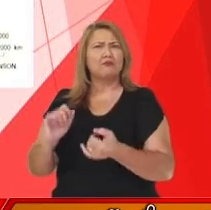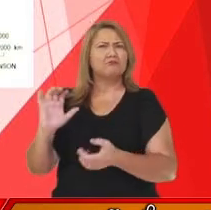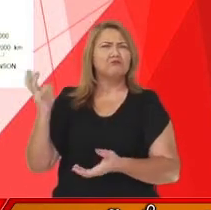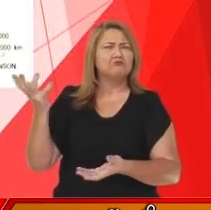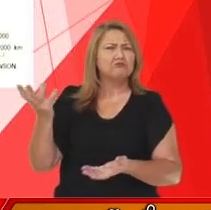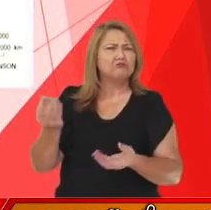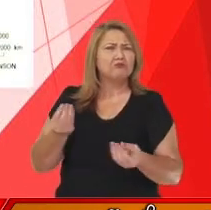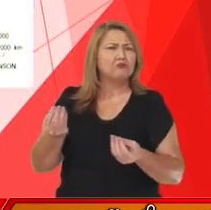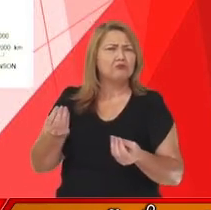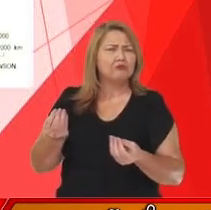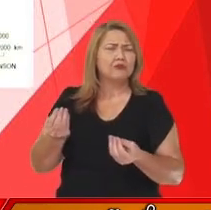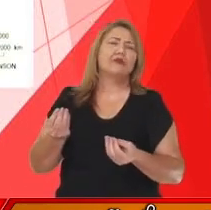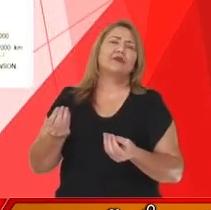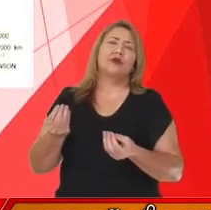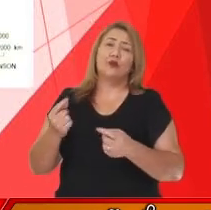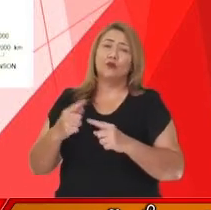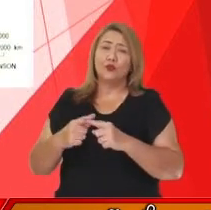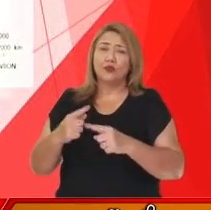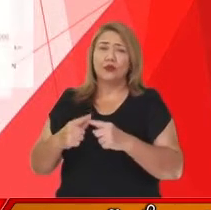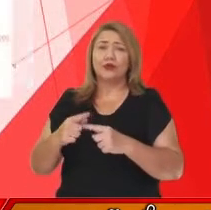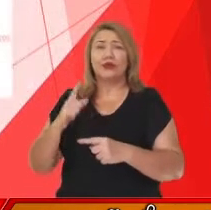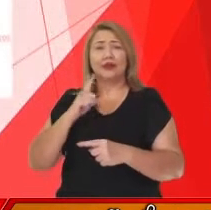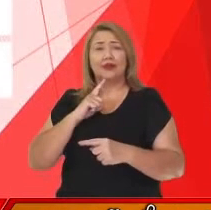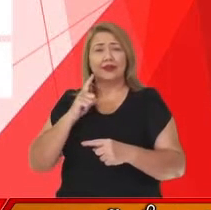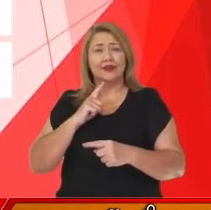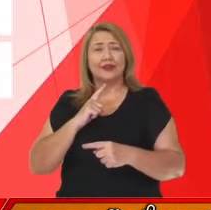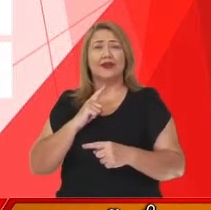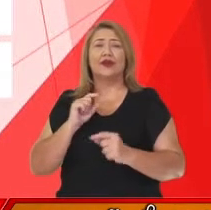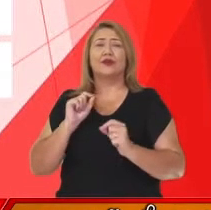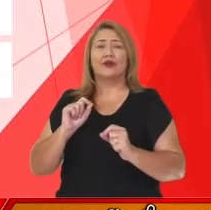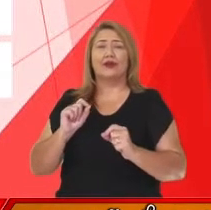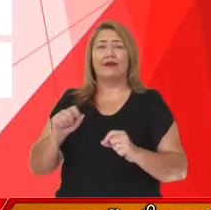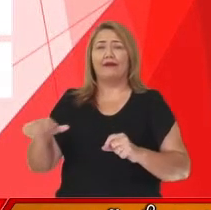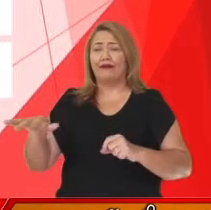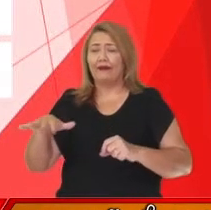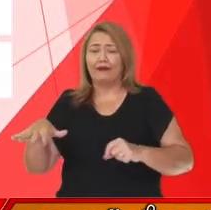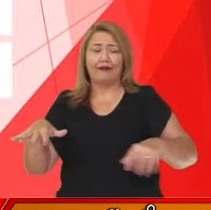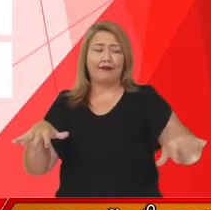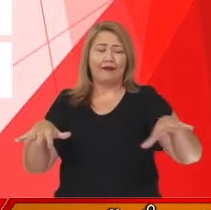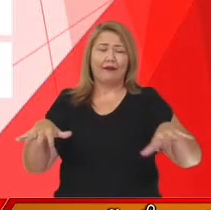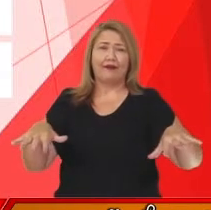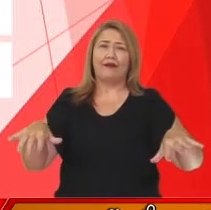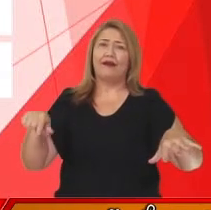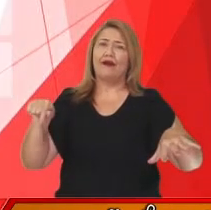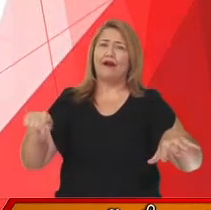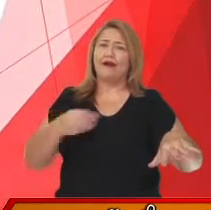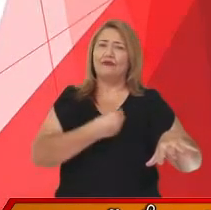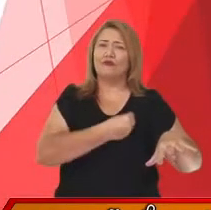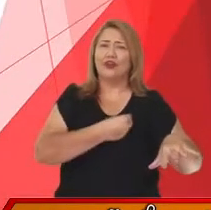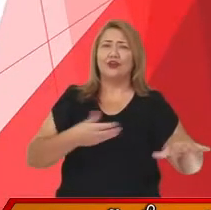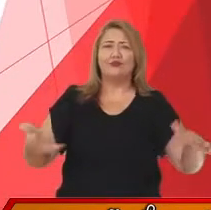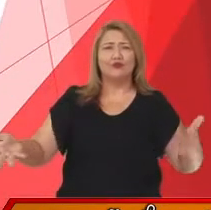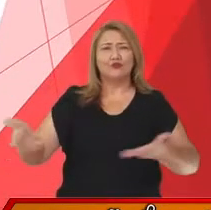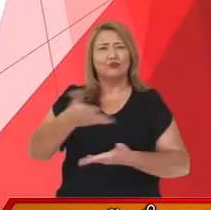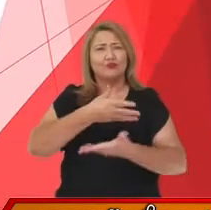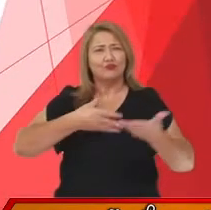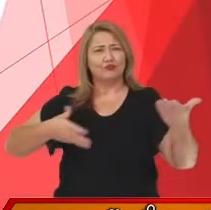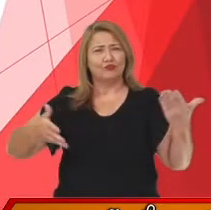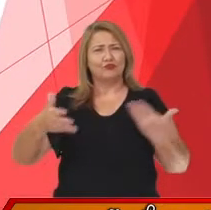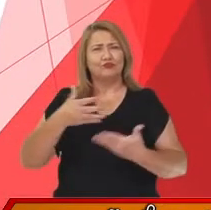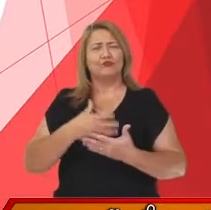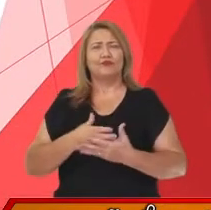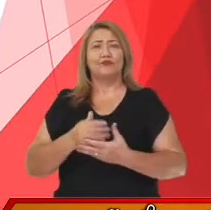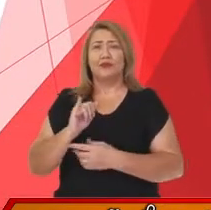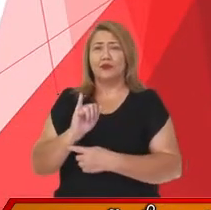por isso nós temos então a formação dos biomas de acordo com o Instituto Brasileiro de geografia